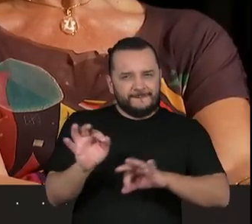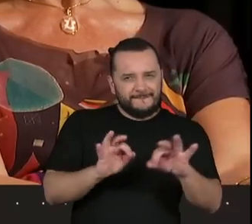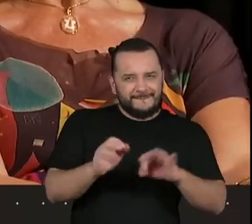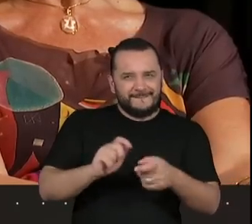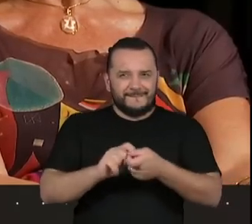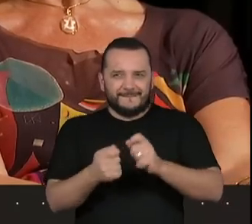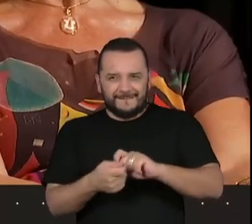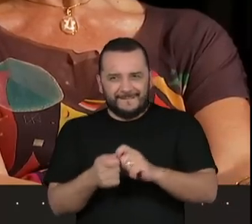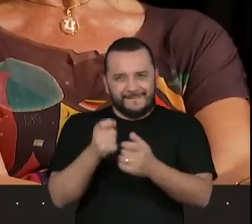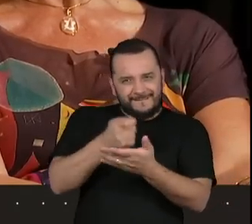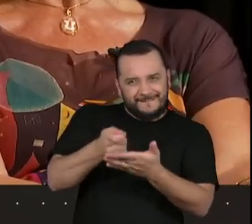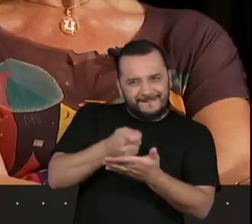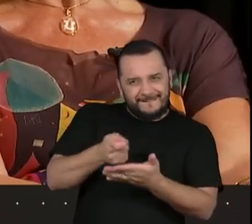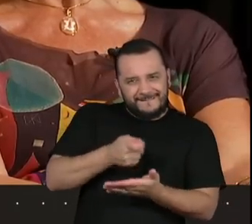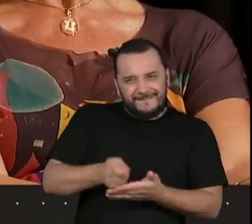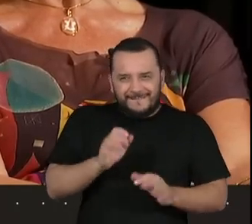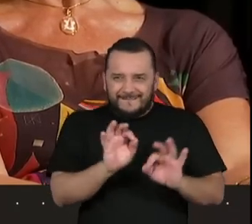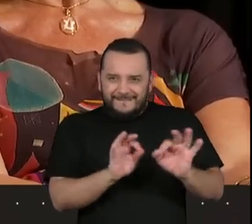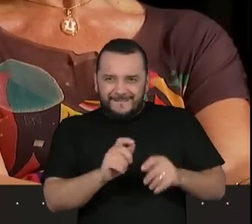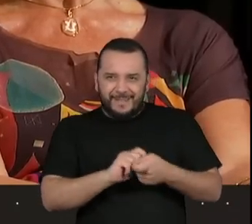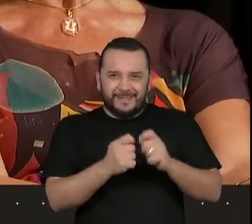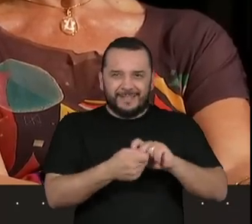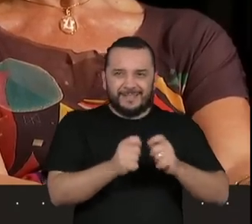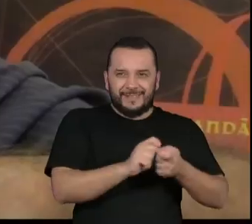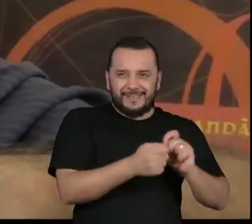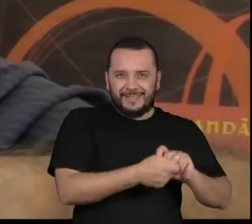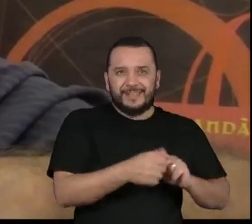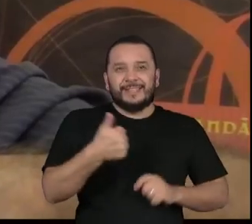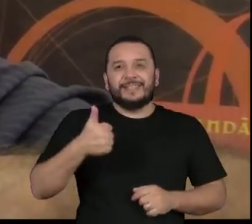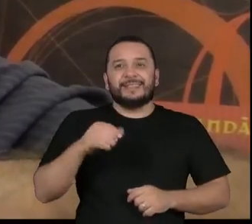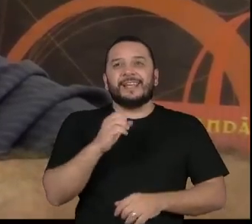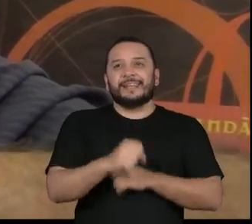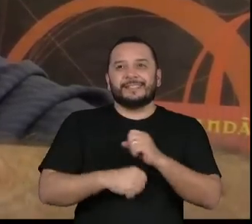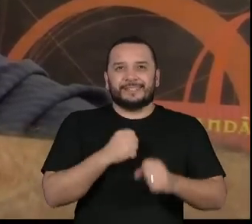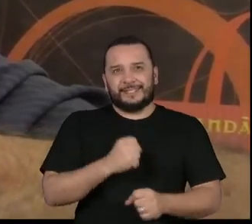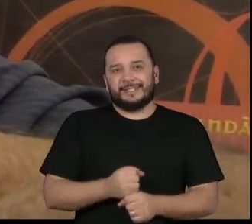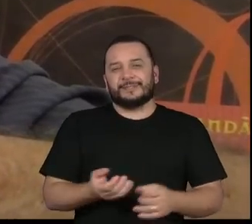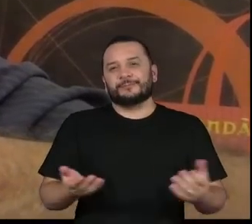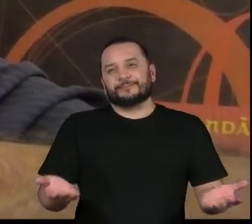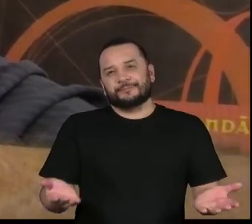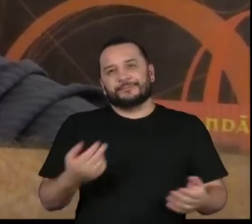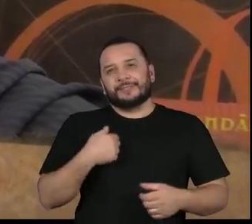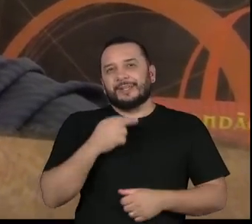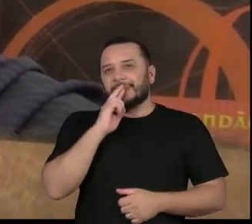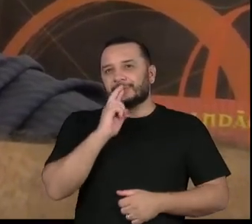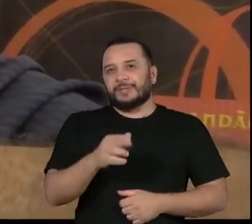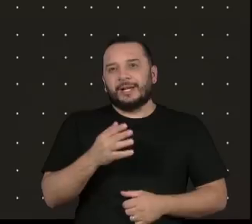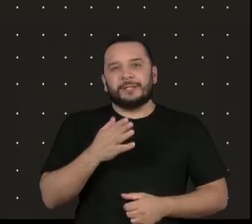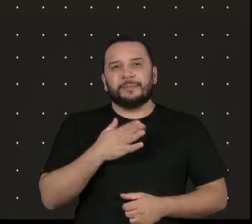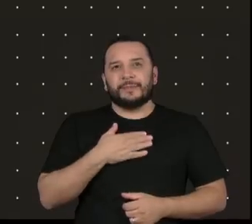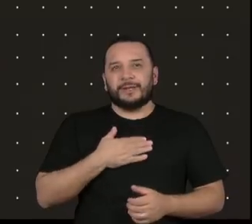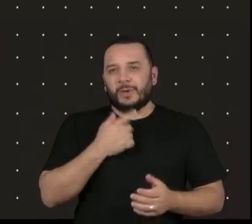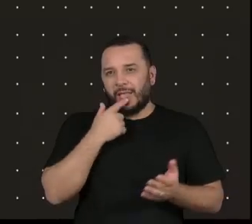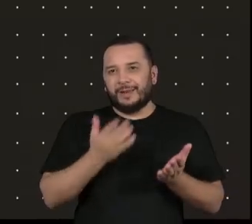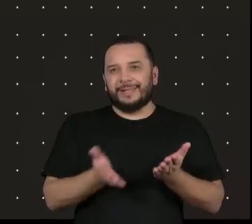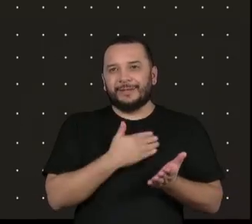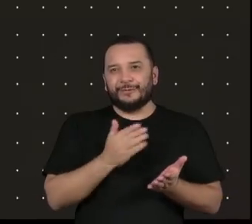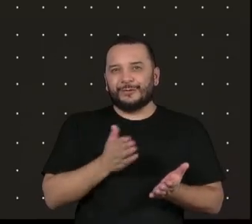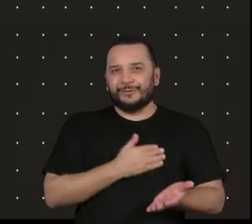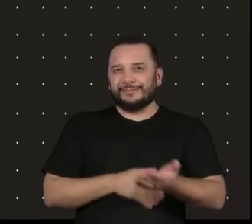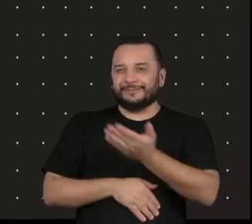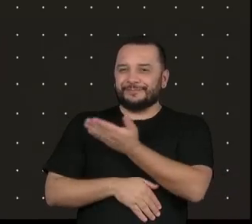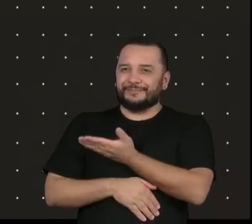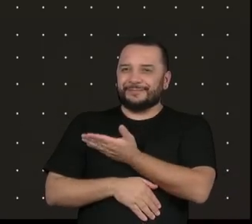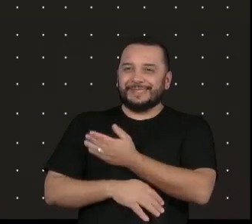e durante 10 anos eu trabalhei naquele material. E o resultado foi meu livro Zero. E com a ajuda,